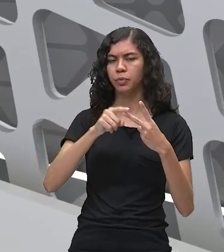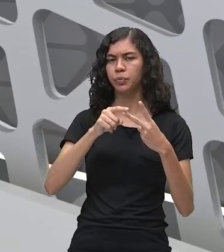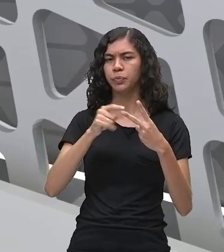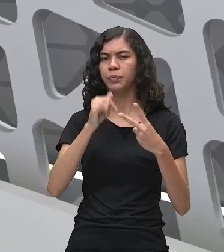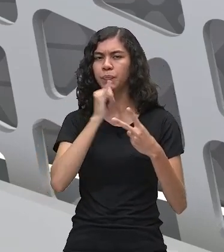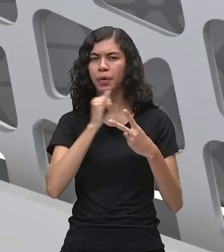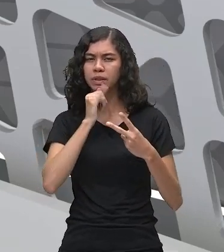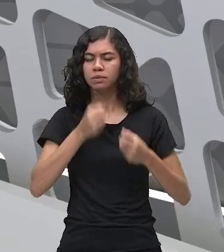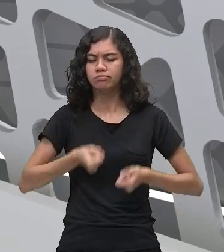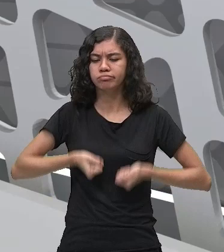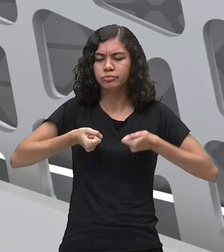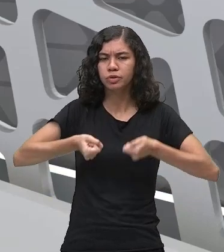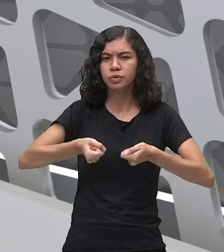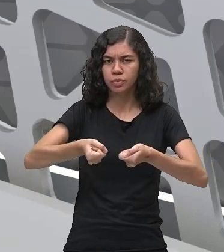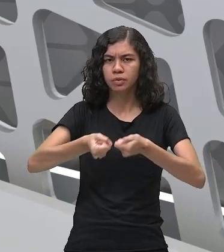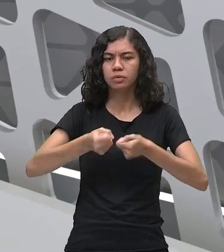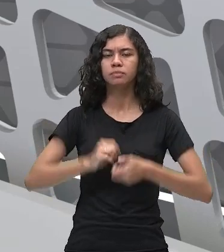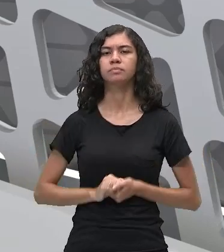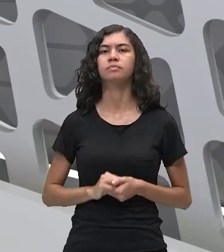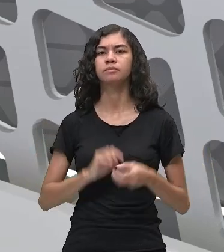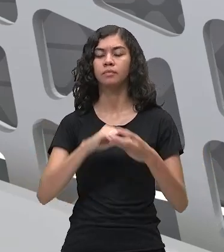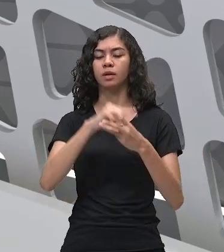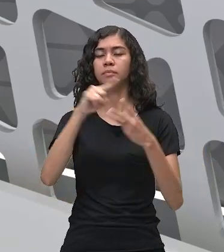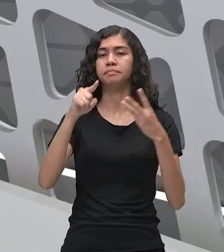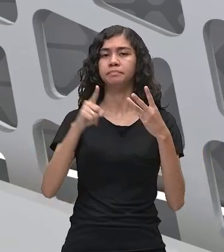o carrinho de mão. E